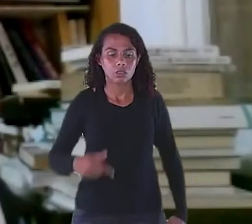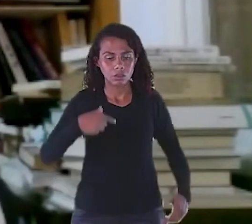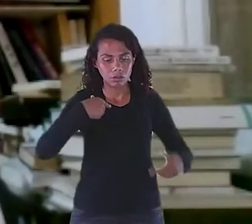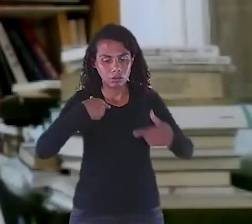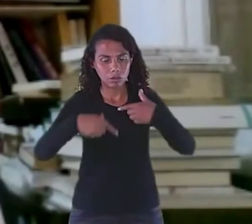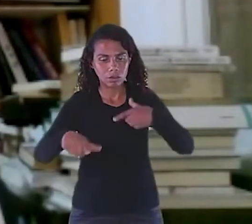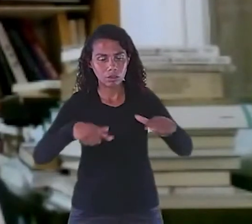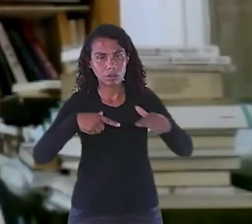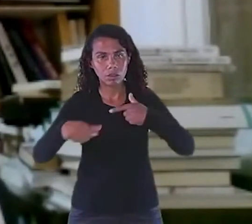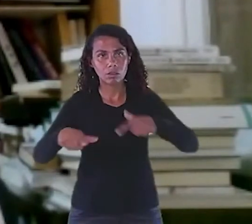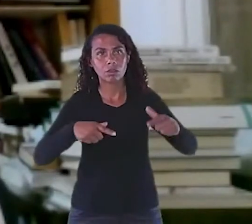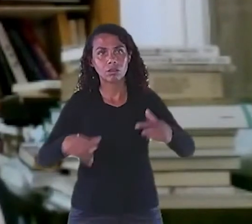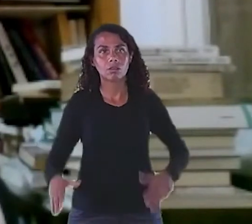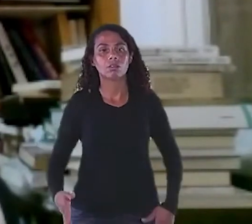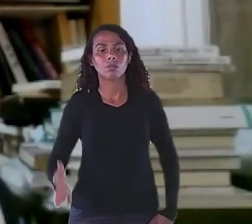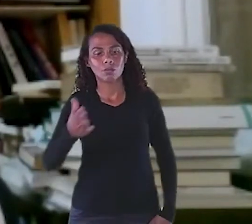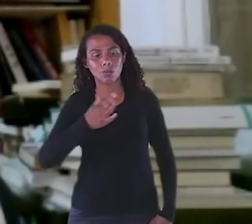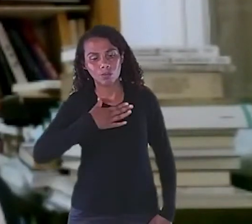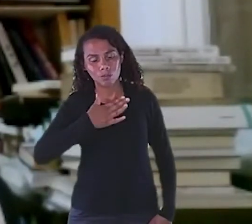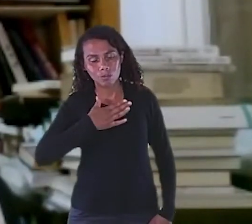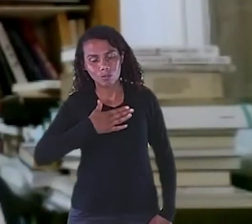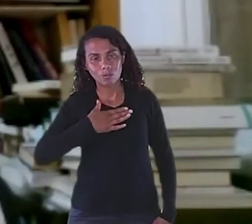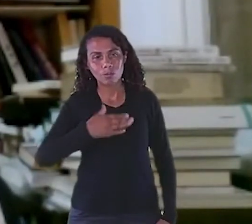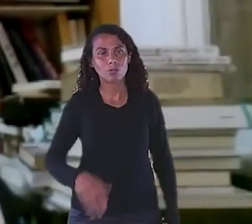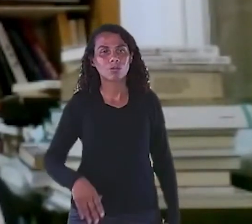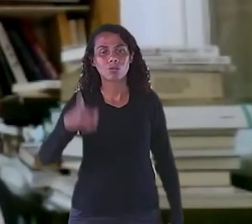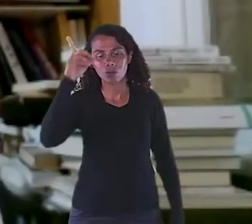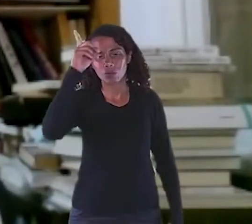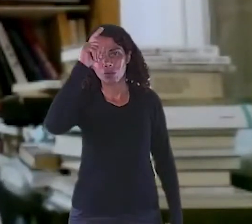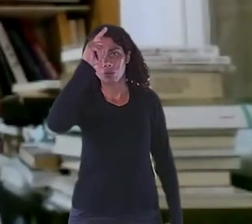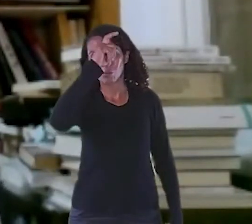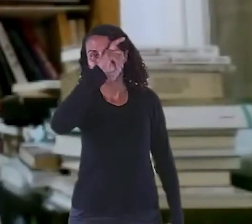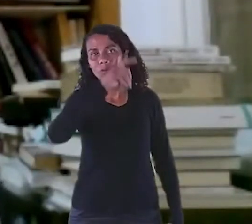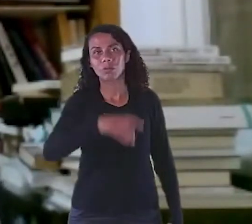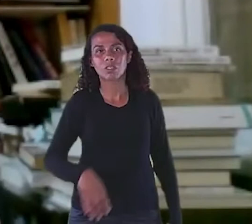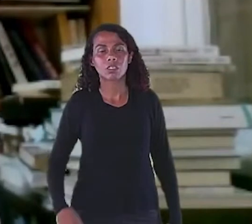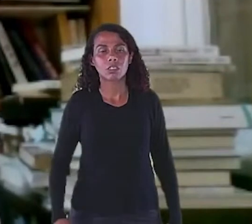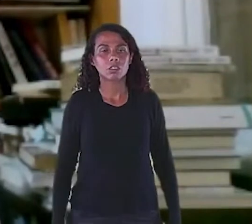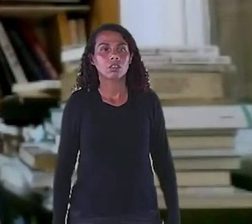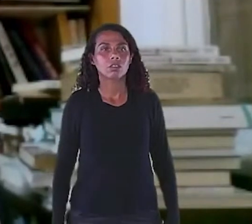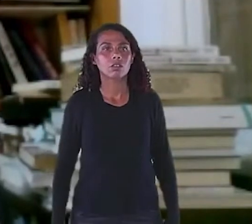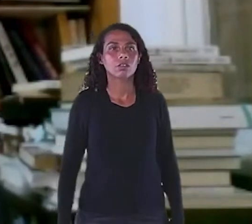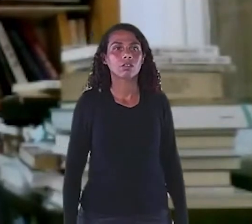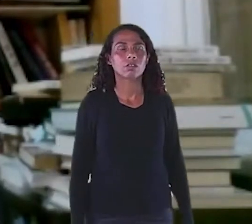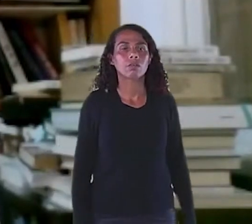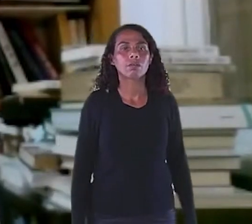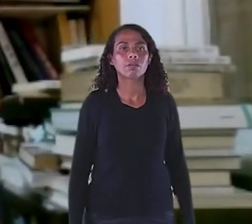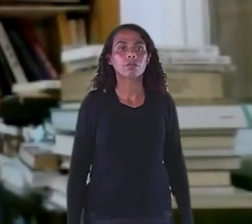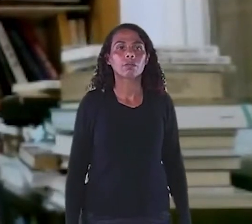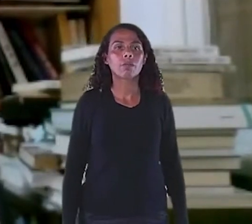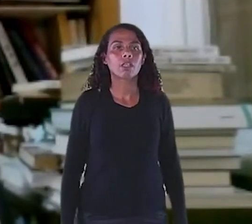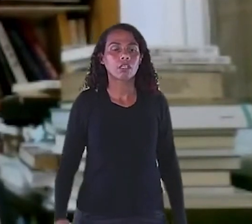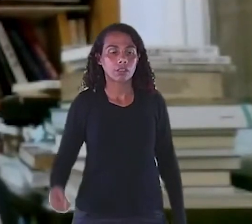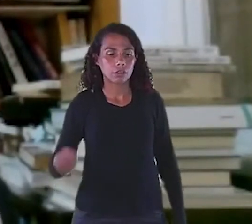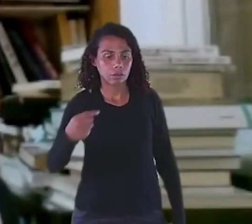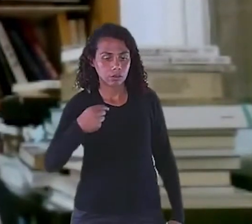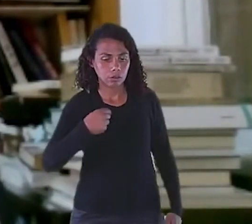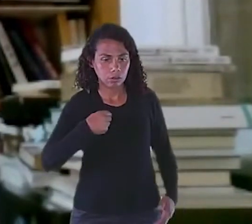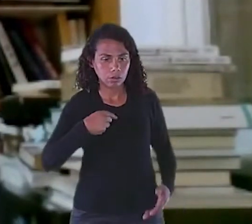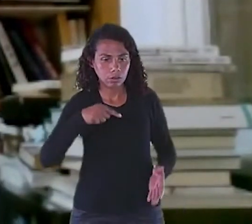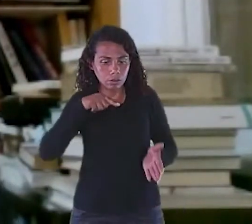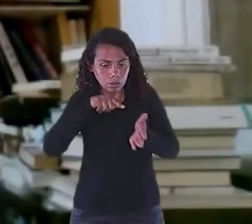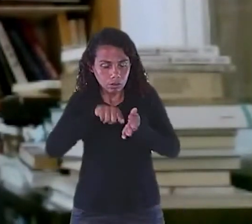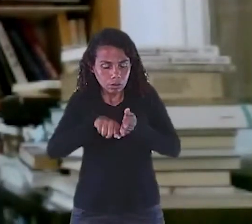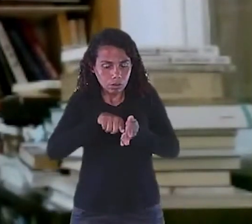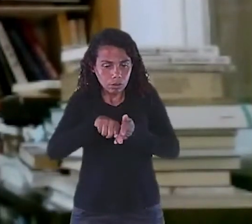imersão. Tem muita pesquisa, tem um mundo. Eu fico arrepiado quando eu vejo o quanto eu pesquisei, sabe? O quanto eu li, o